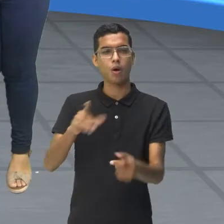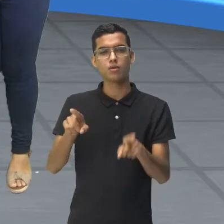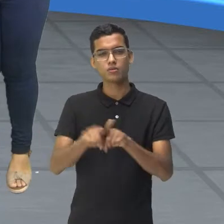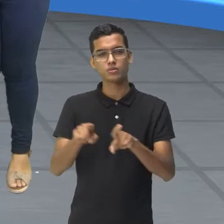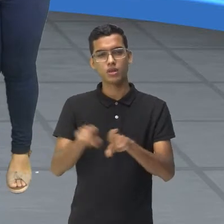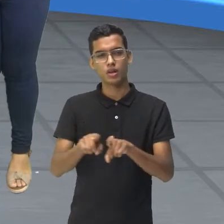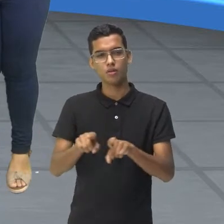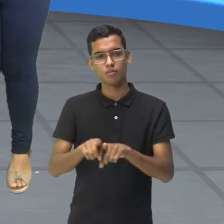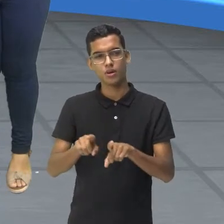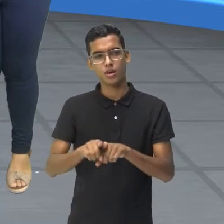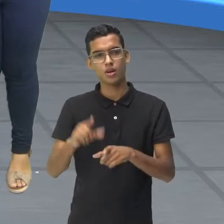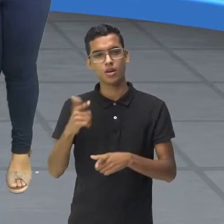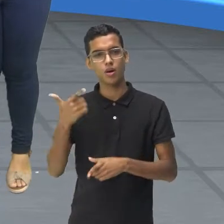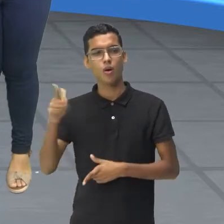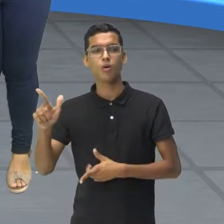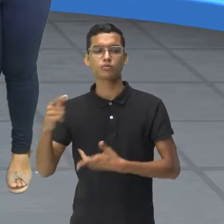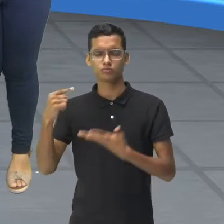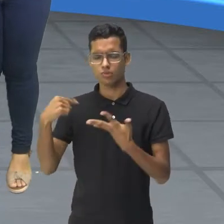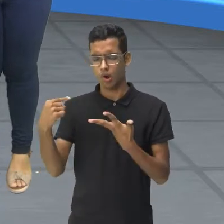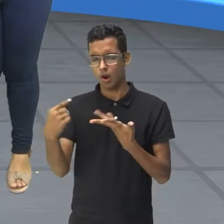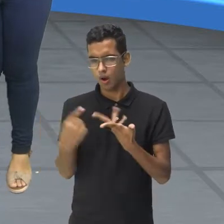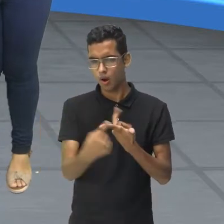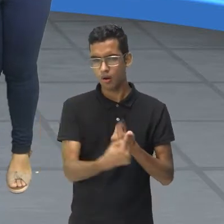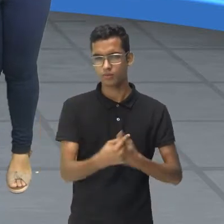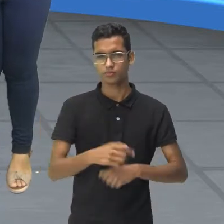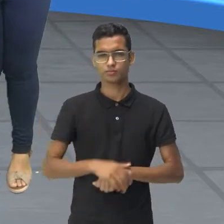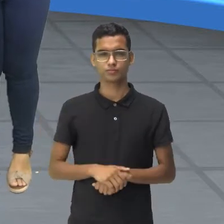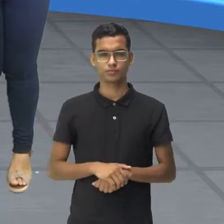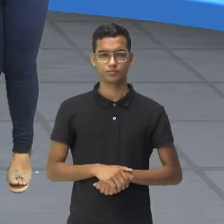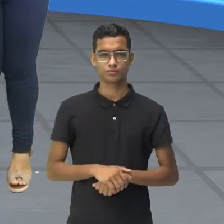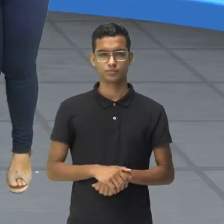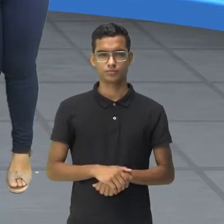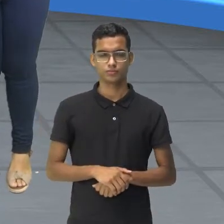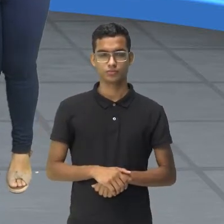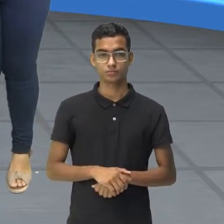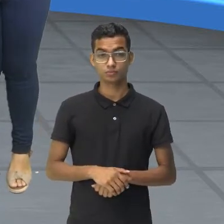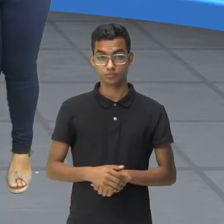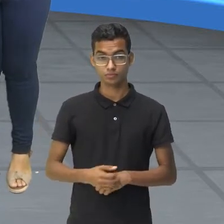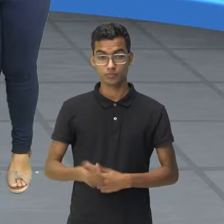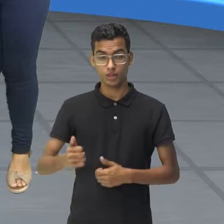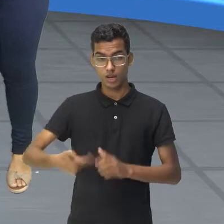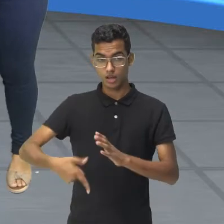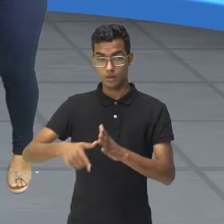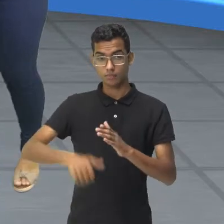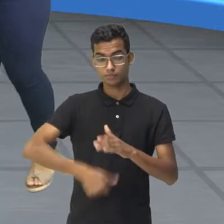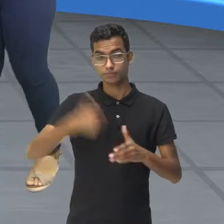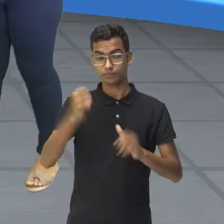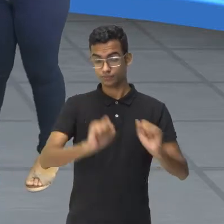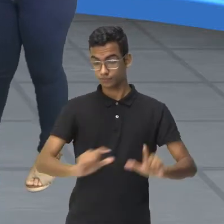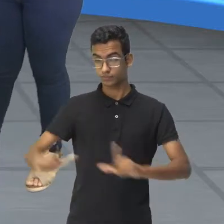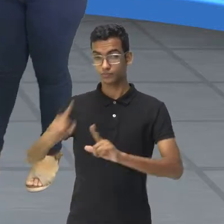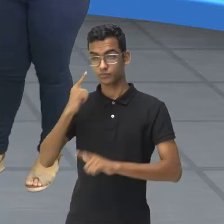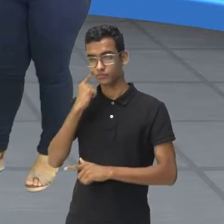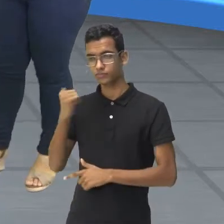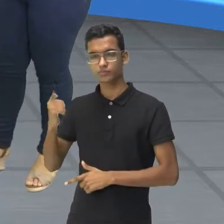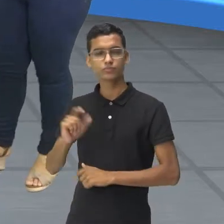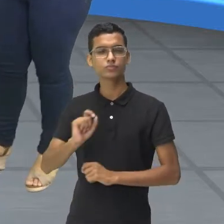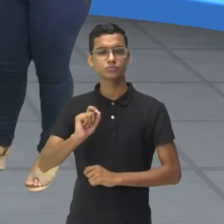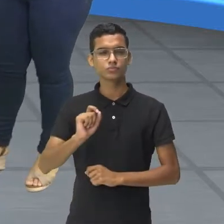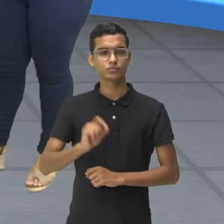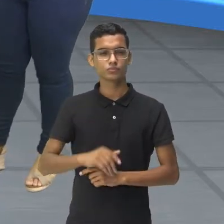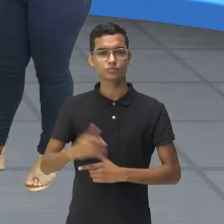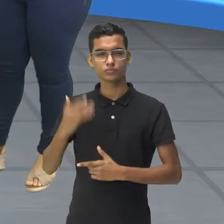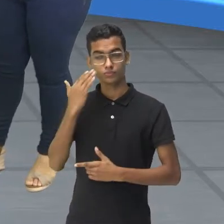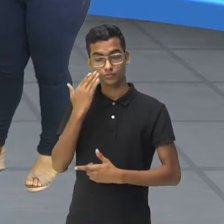dislipidemias também, tá bom? Então, vamos lá? Primeiro eu trouxe para vocês aí o que é hipertensão arterial. Então,